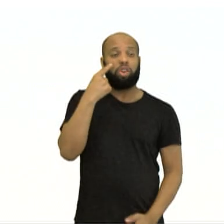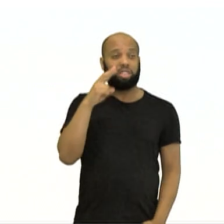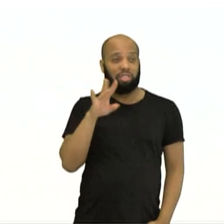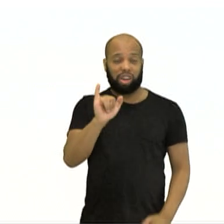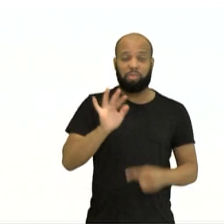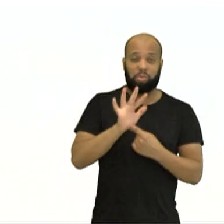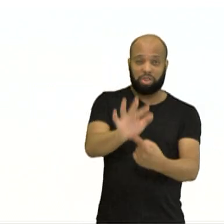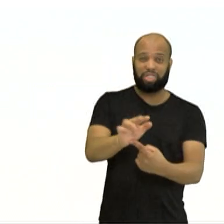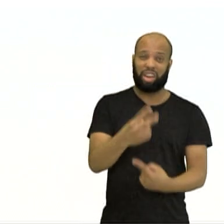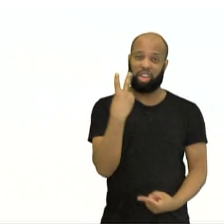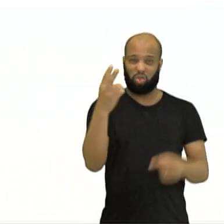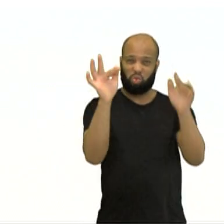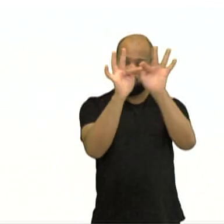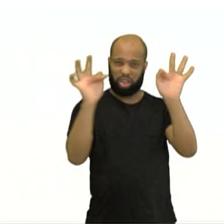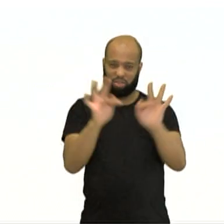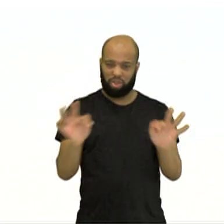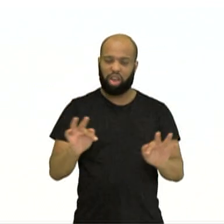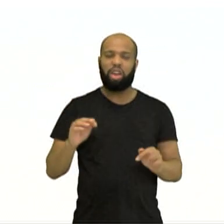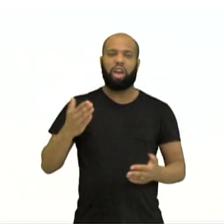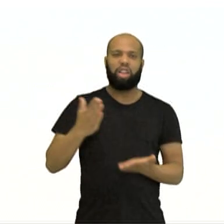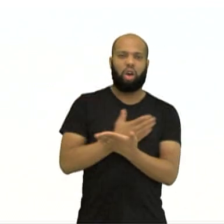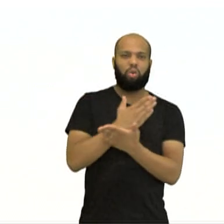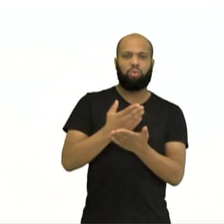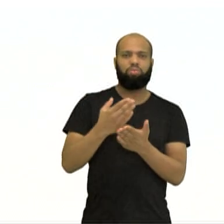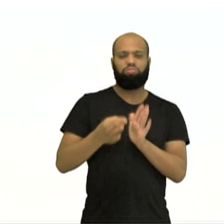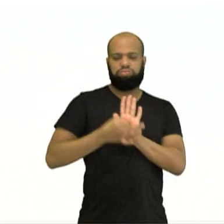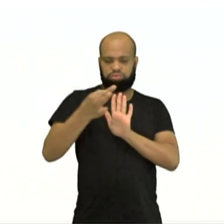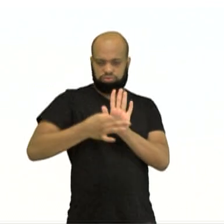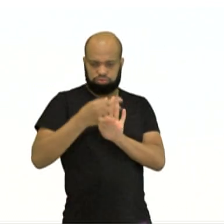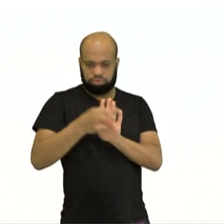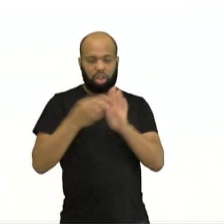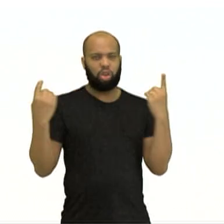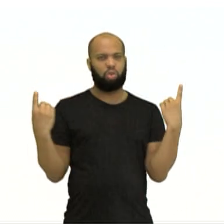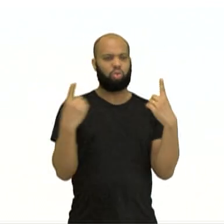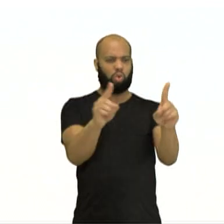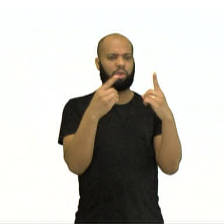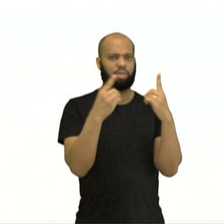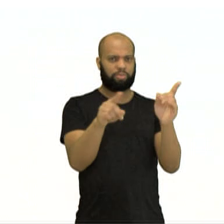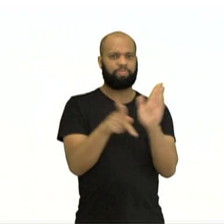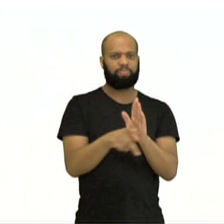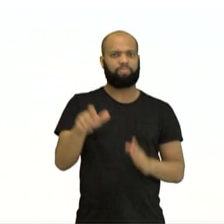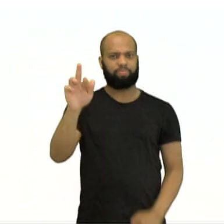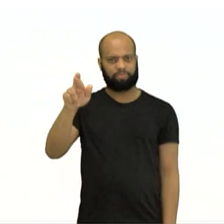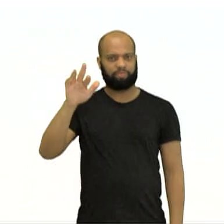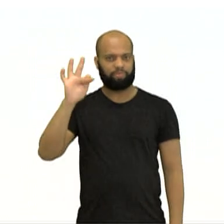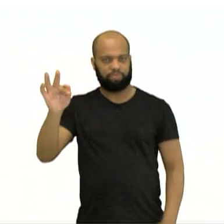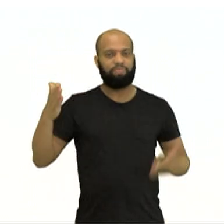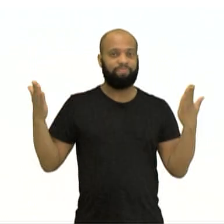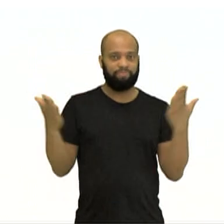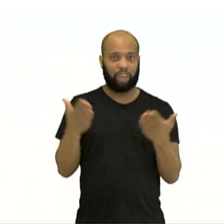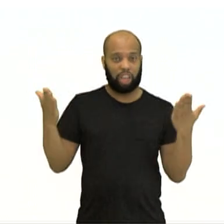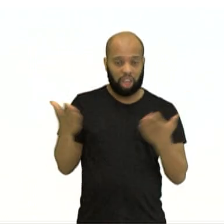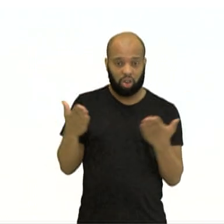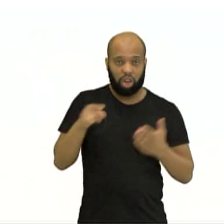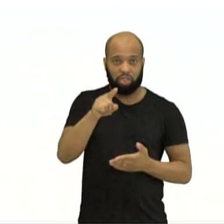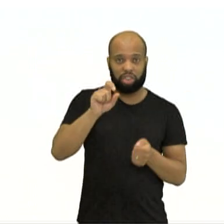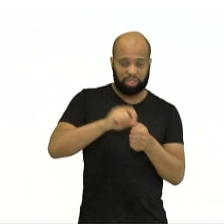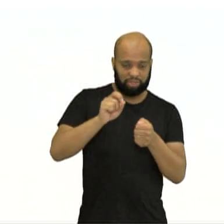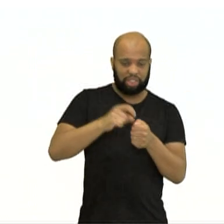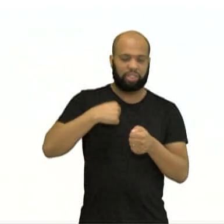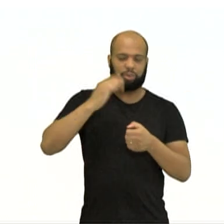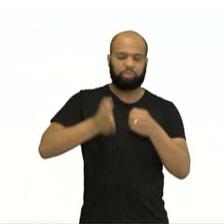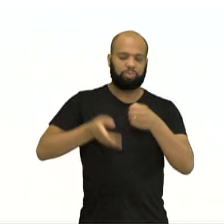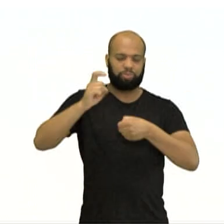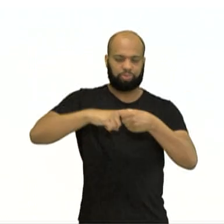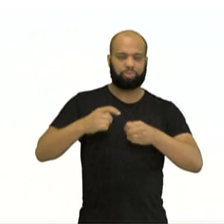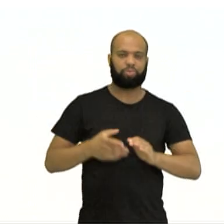traz argumentos que contradizem a fala da Receita Federal. Fique aí, eu fico aqui, aguardo